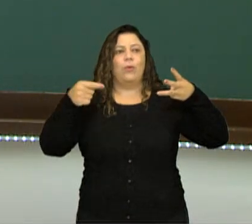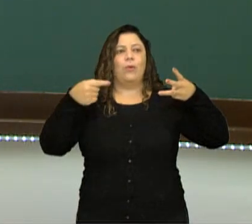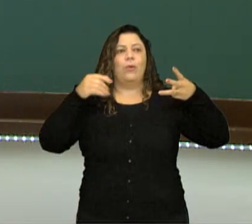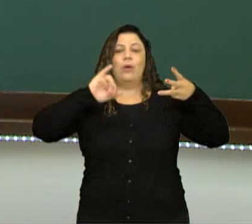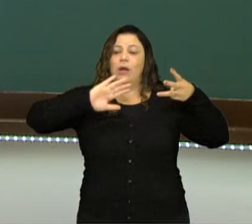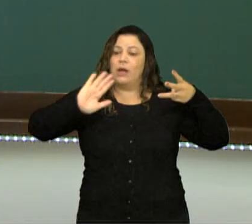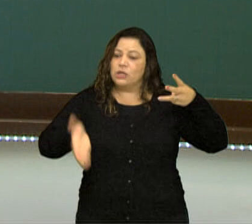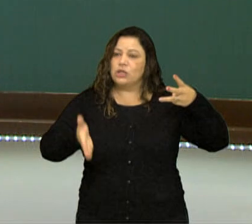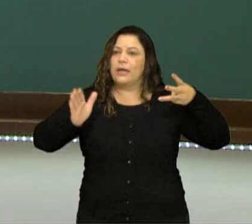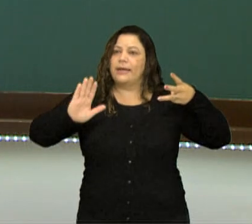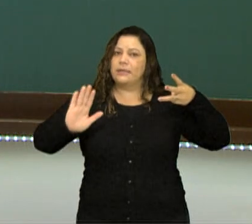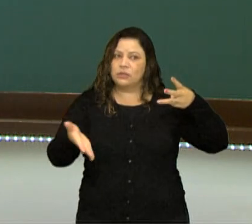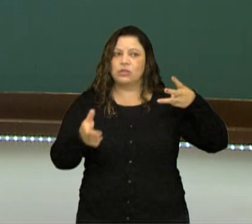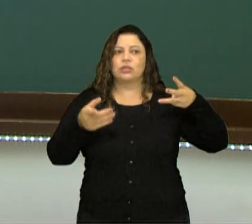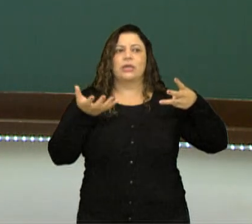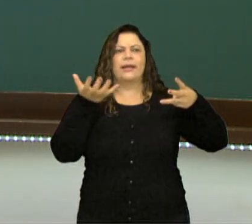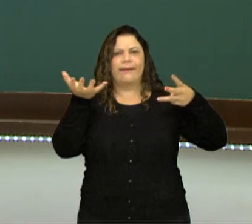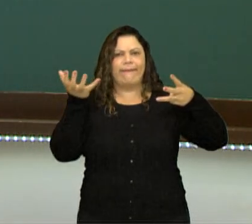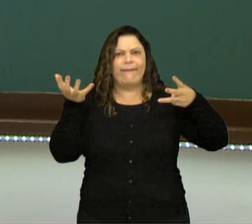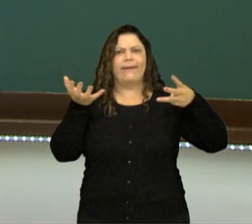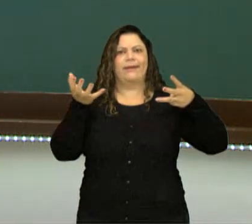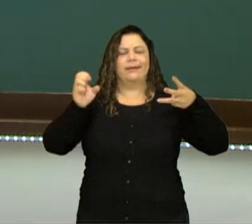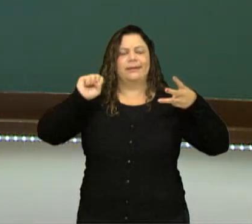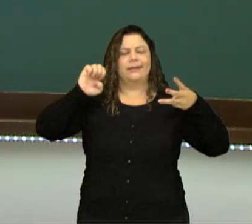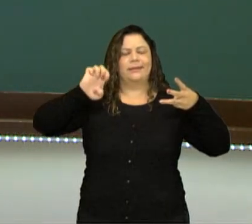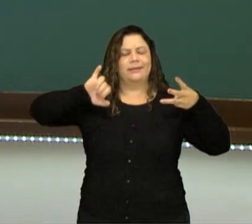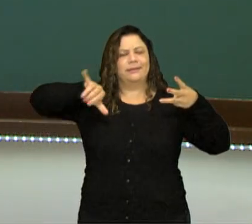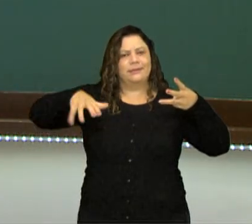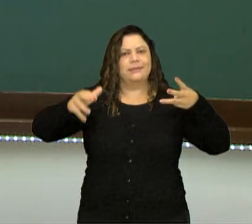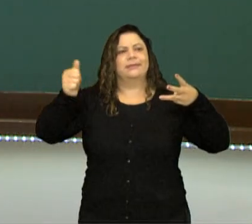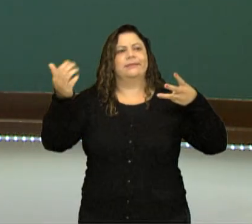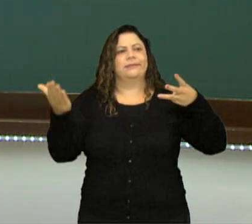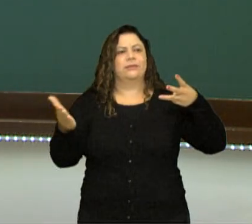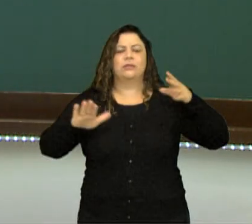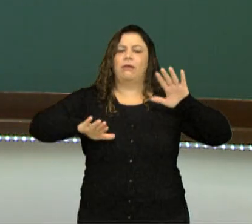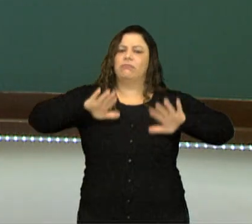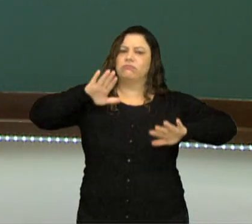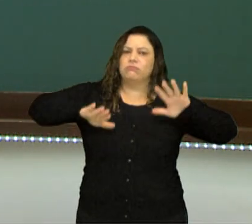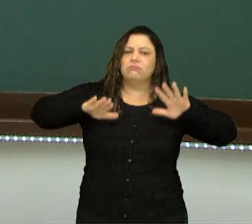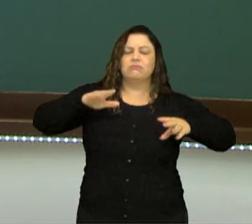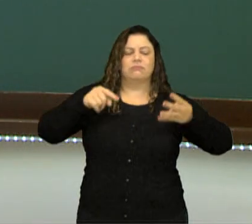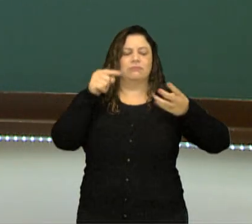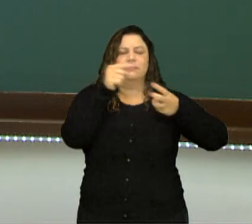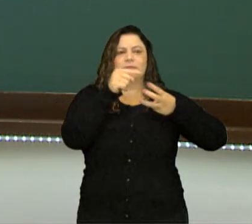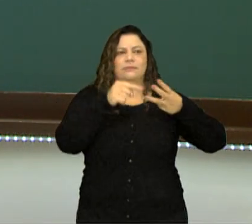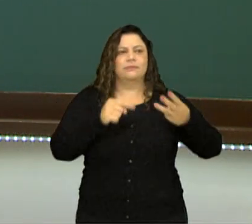já já, o quer quer, o seja seja, o talvez talvez.